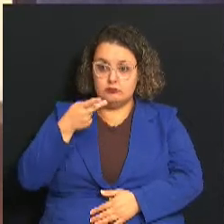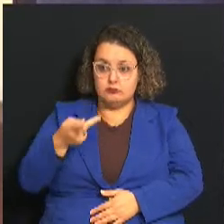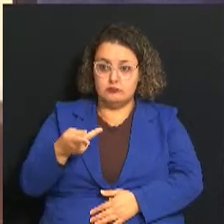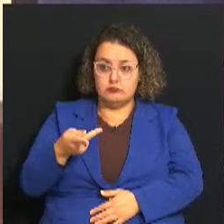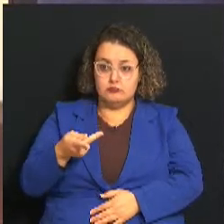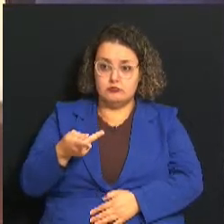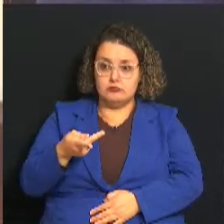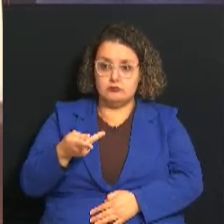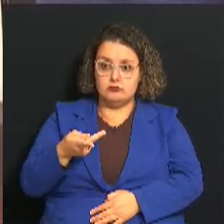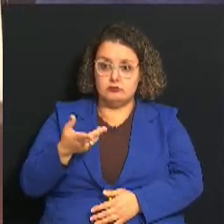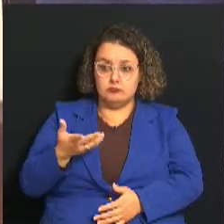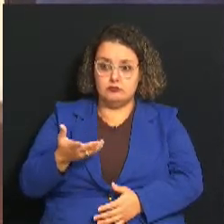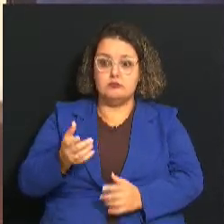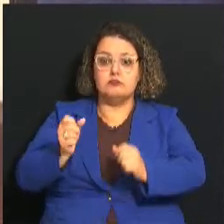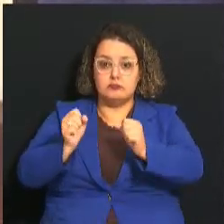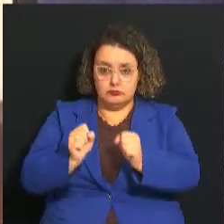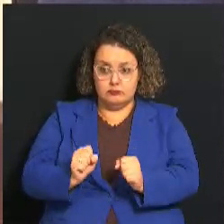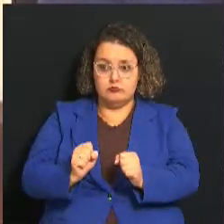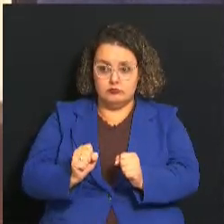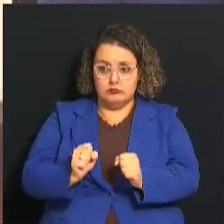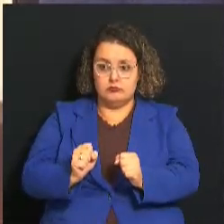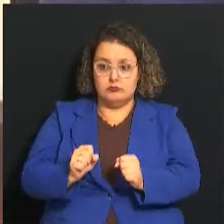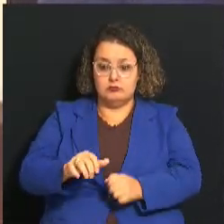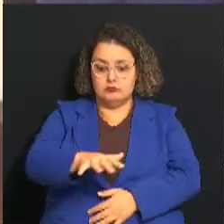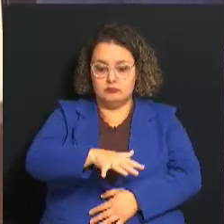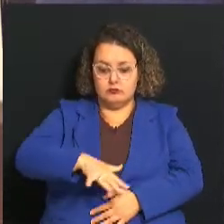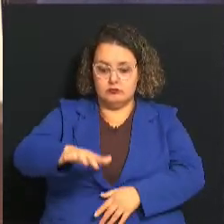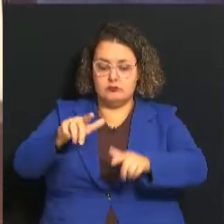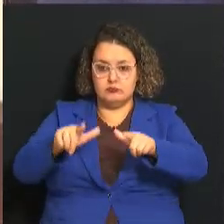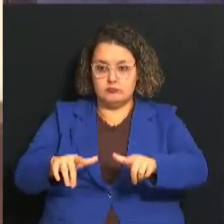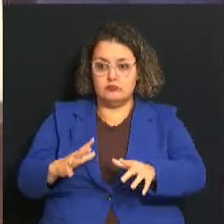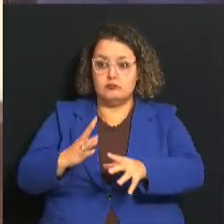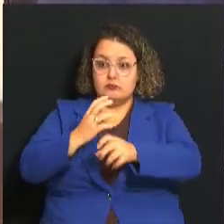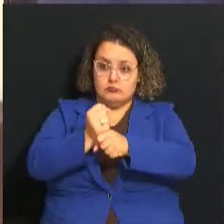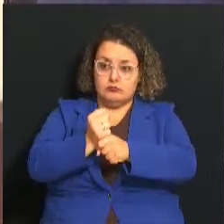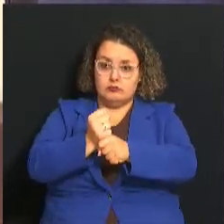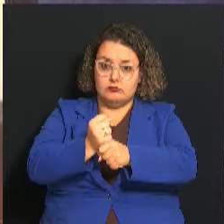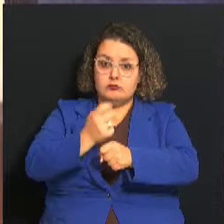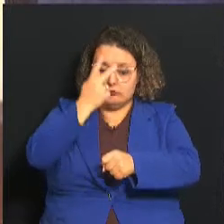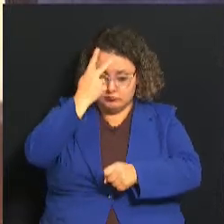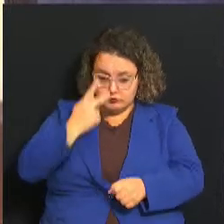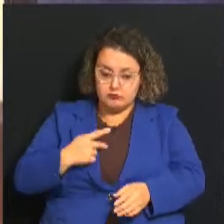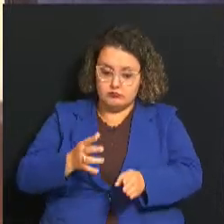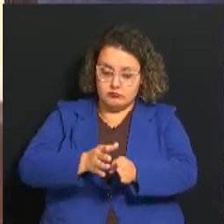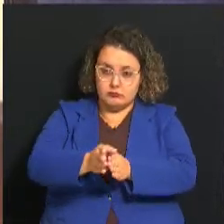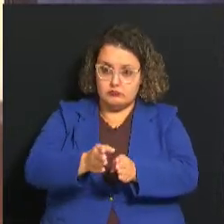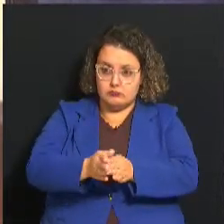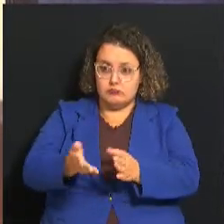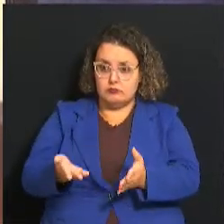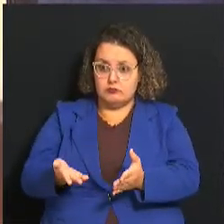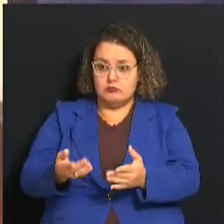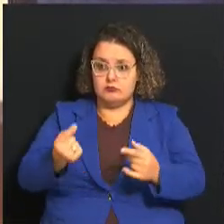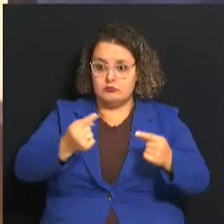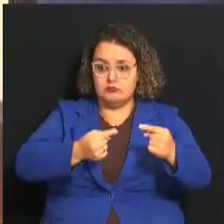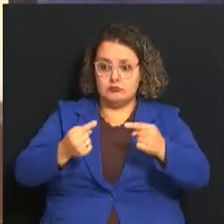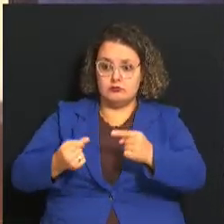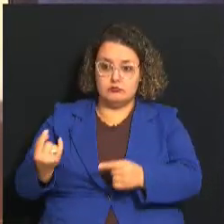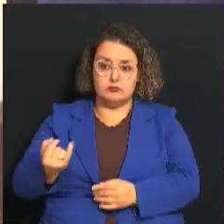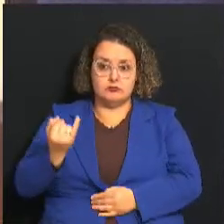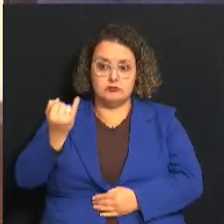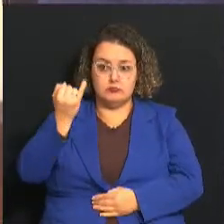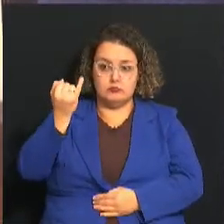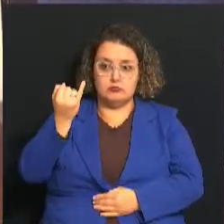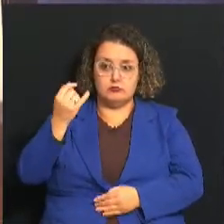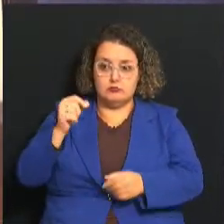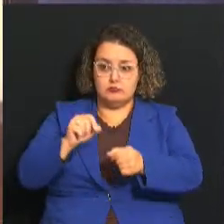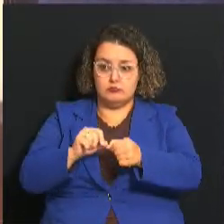deve ser, pode ser, um espaço de fortalecimento, inclusive, dos conselhos. Vejam, discussões importantes que são